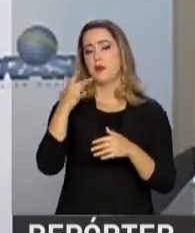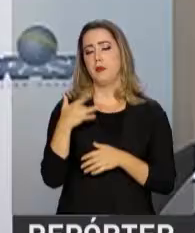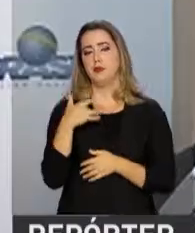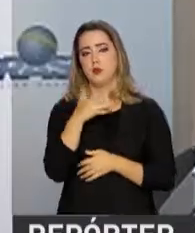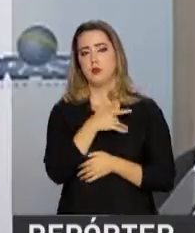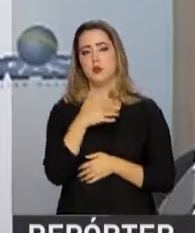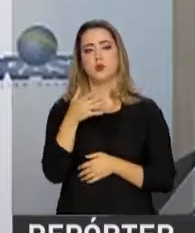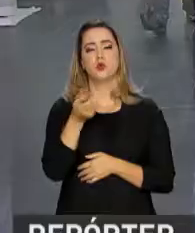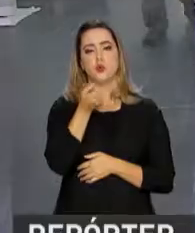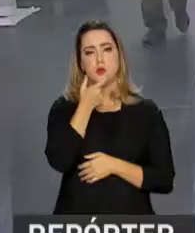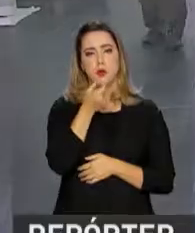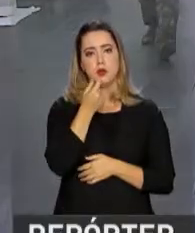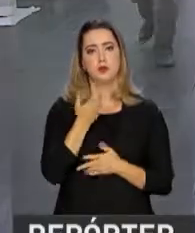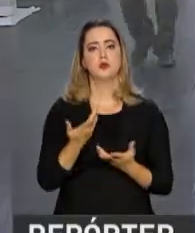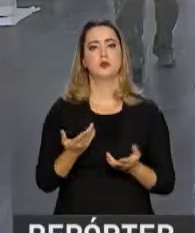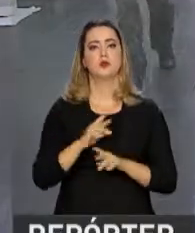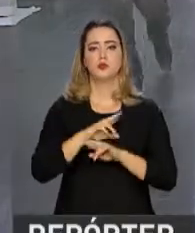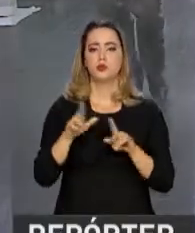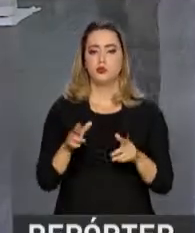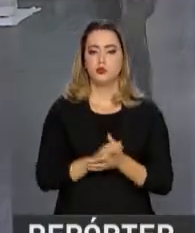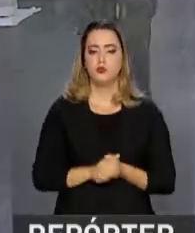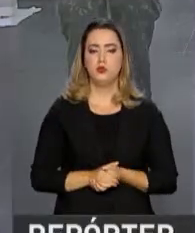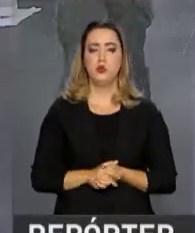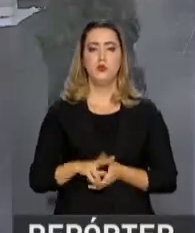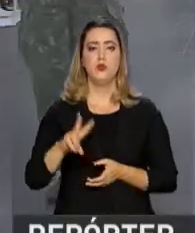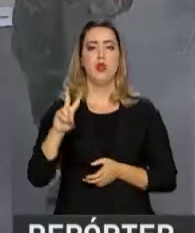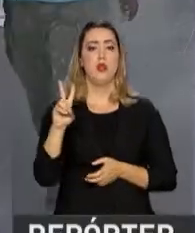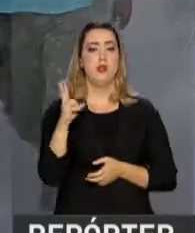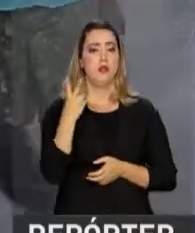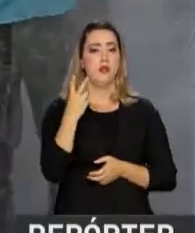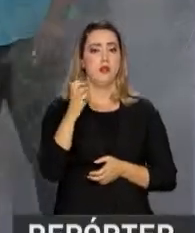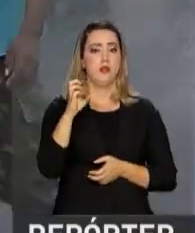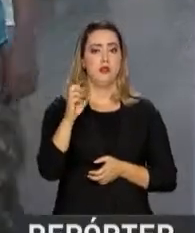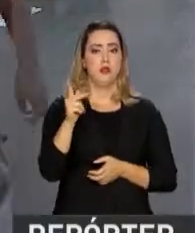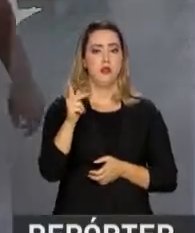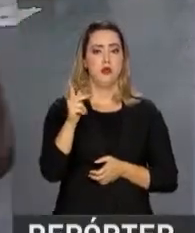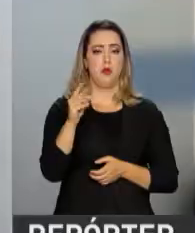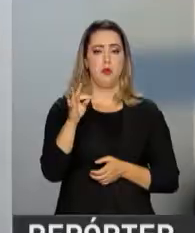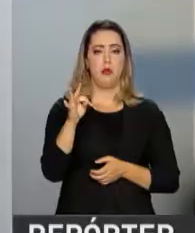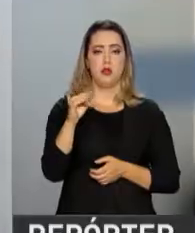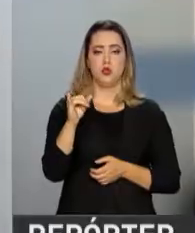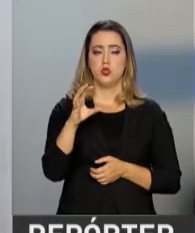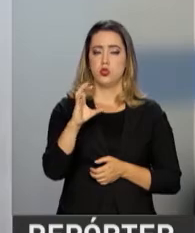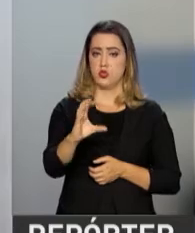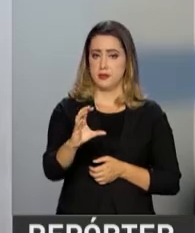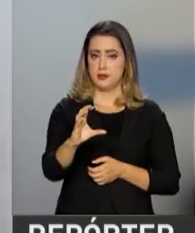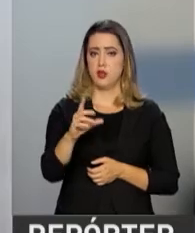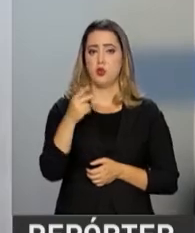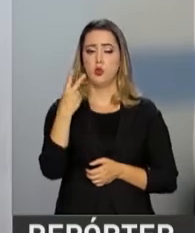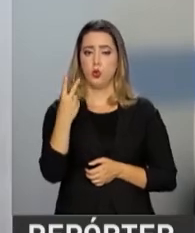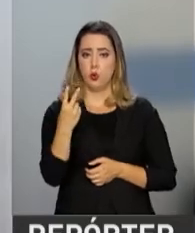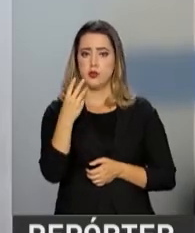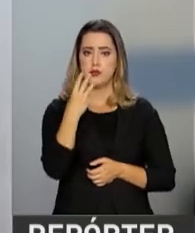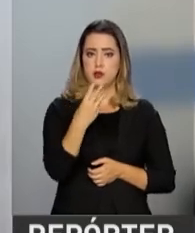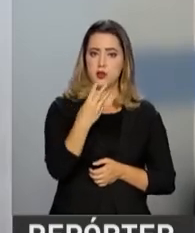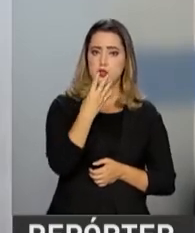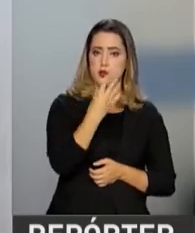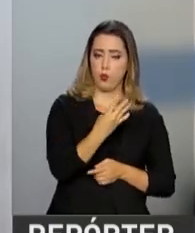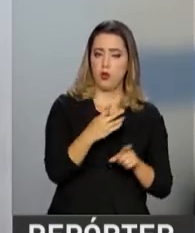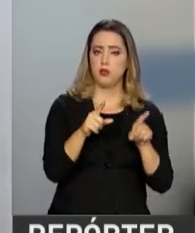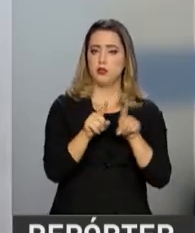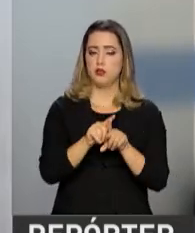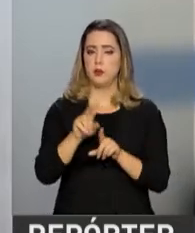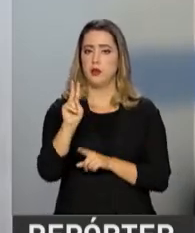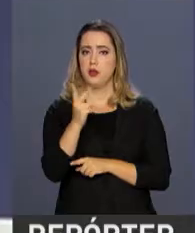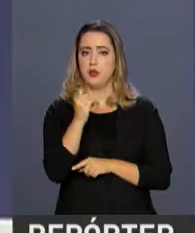medicamentos, mais acesso à população. Os casos de hepatite C nas fases 2, 3 e 4 e também nas pessoas com HIV são